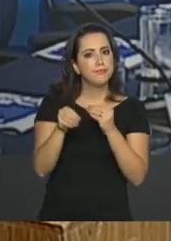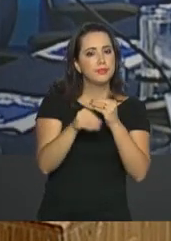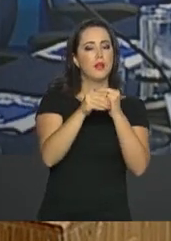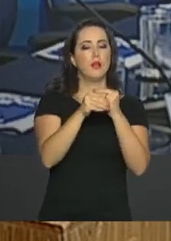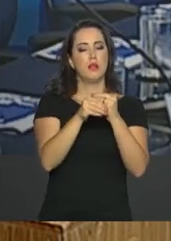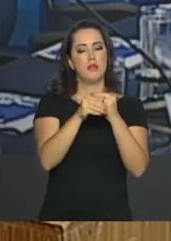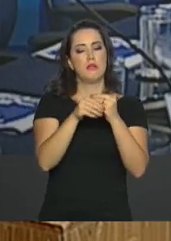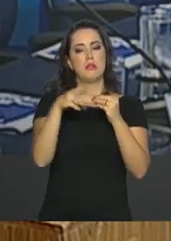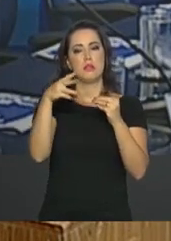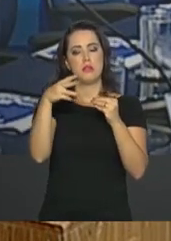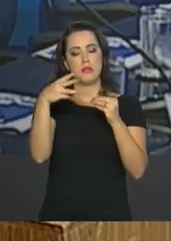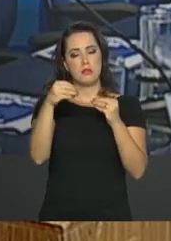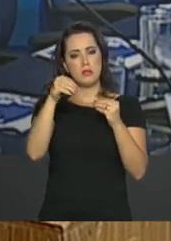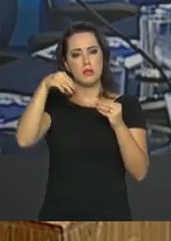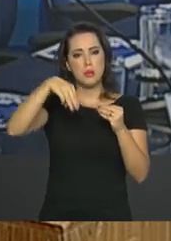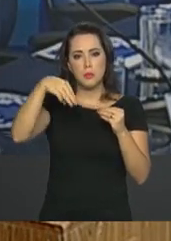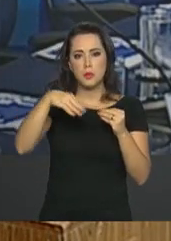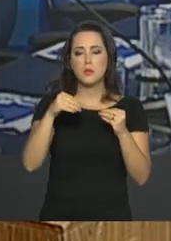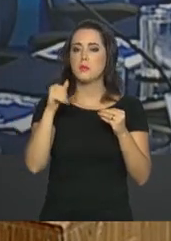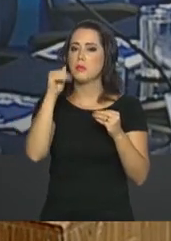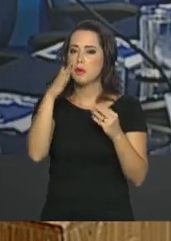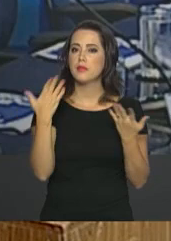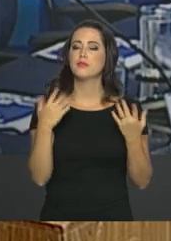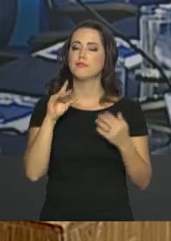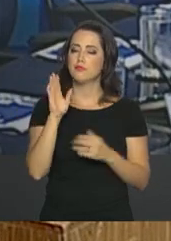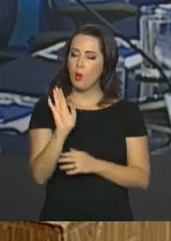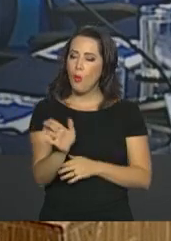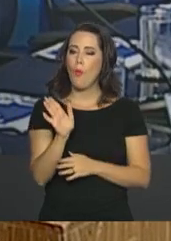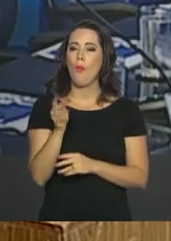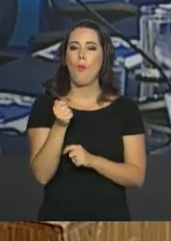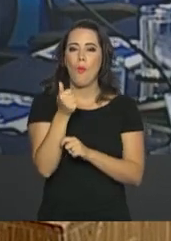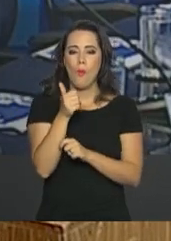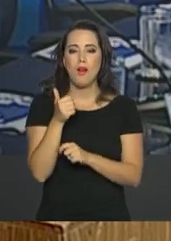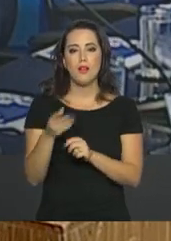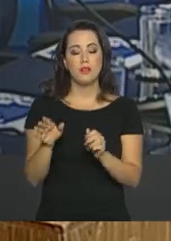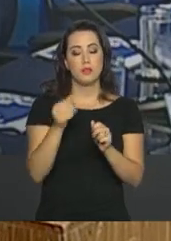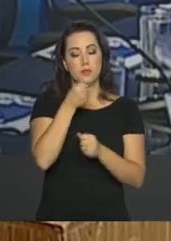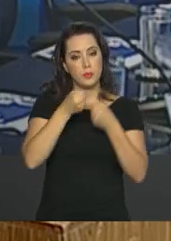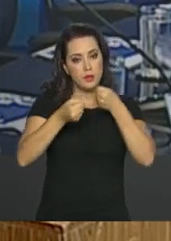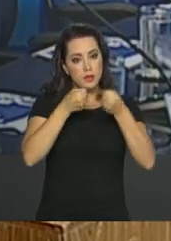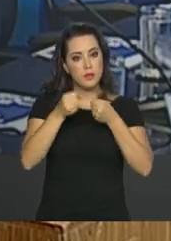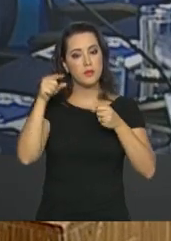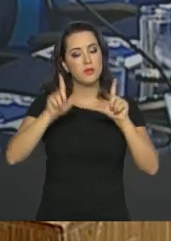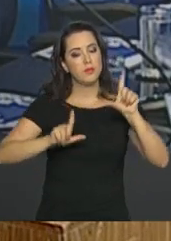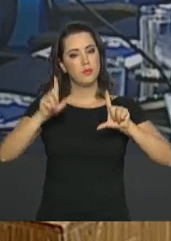no Enem deste ano. Então, daqui a pouquinho você acompanha essa entrevista coletiva ao